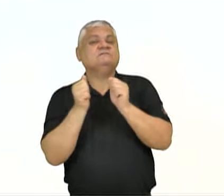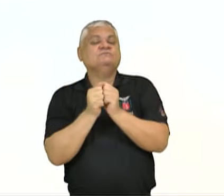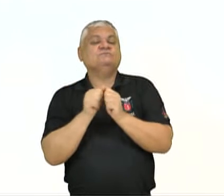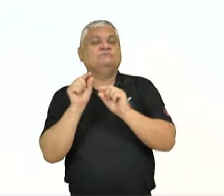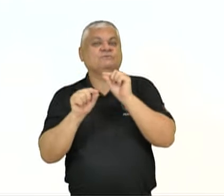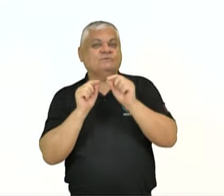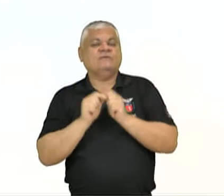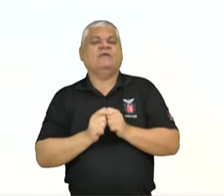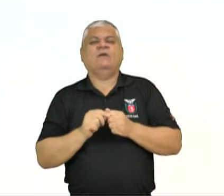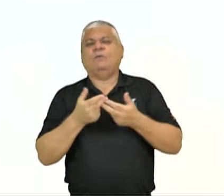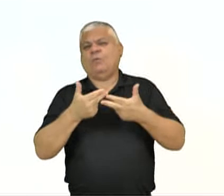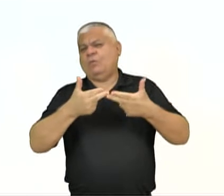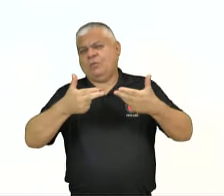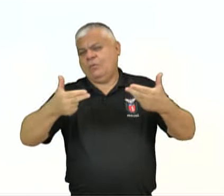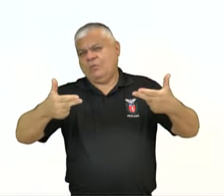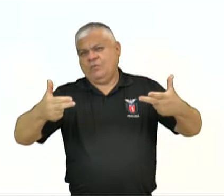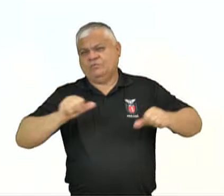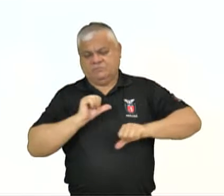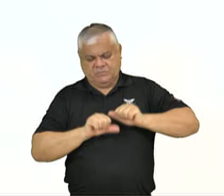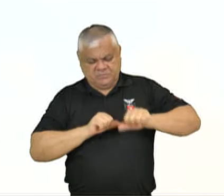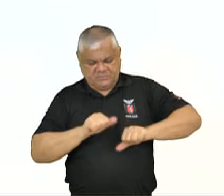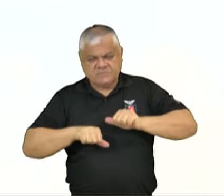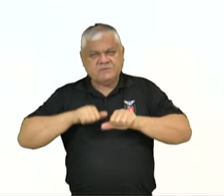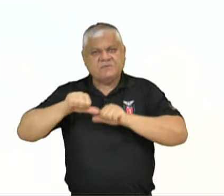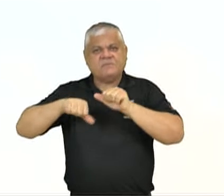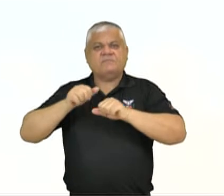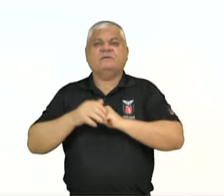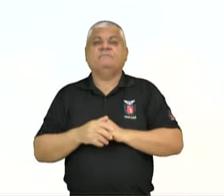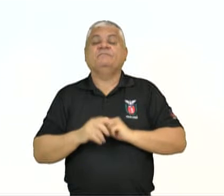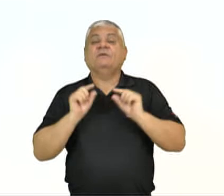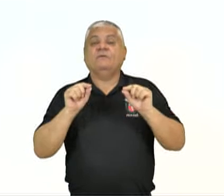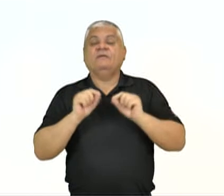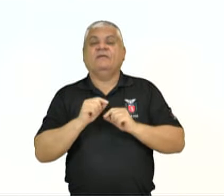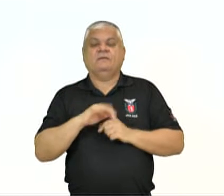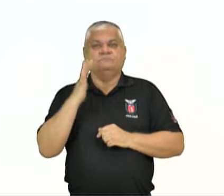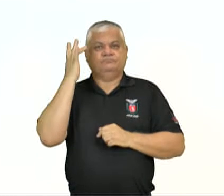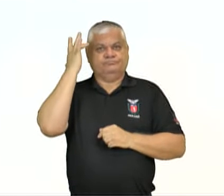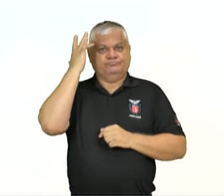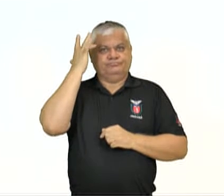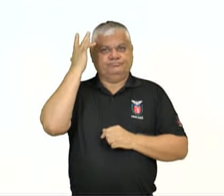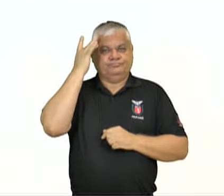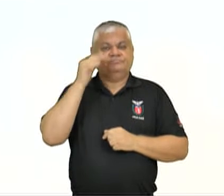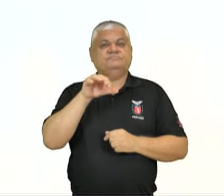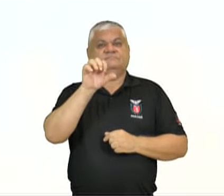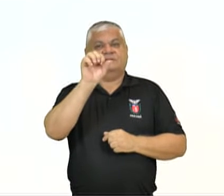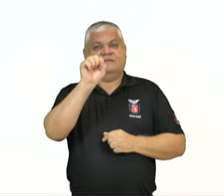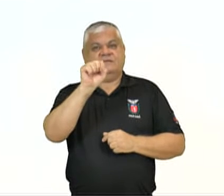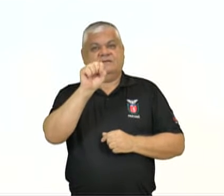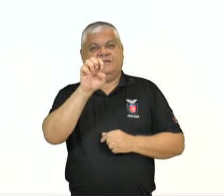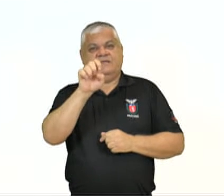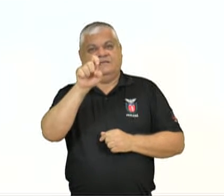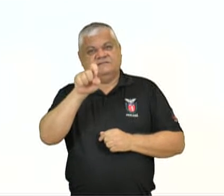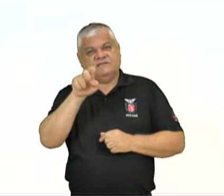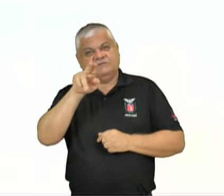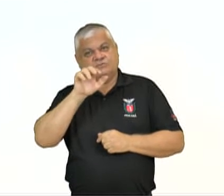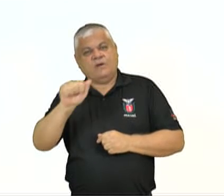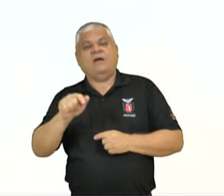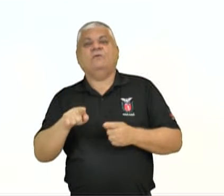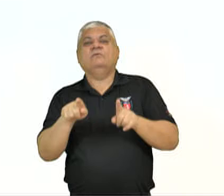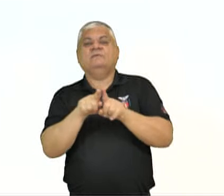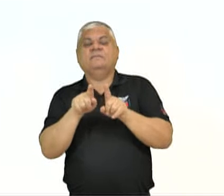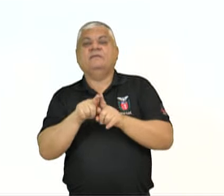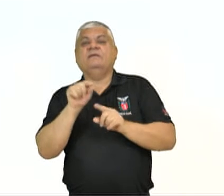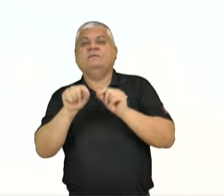uma série de outras mudanças físicas que levam ao amadurecimento sexual, cujo período inicial